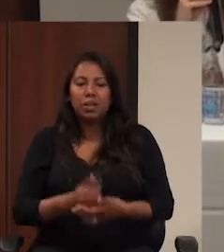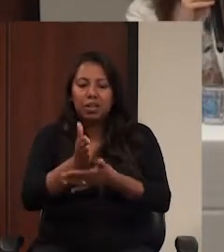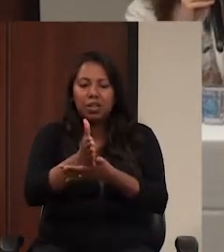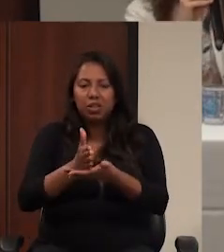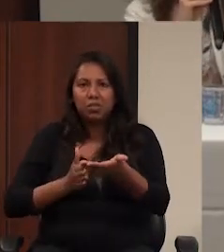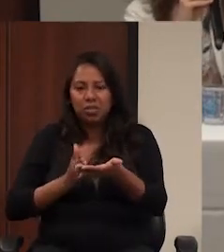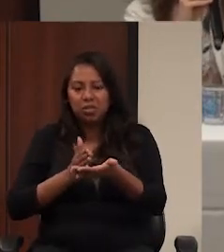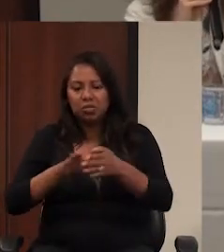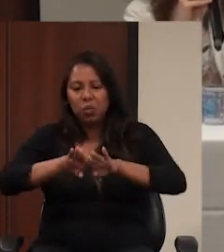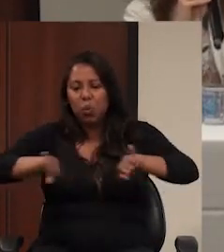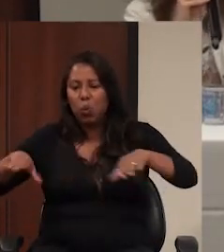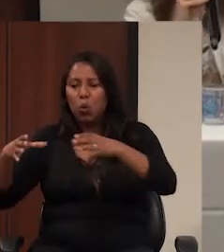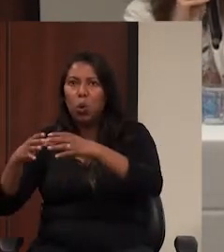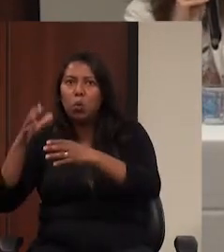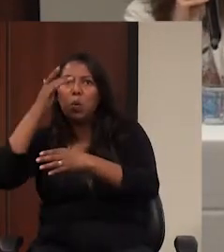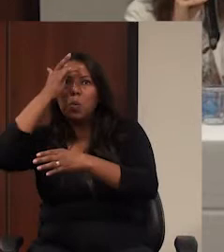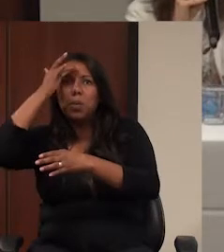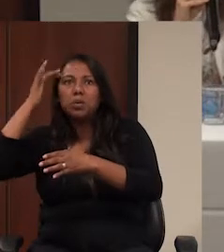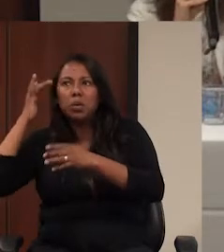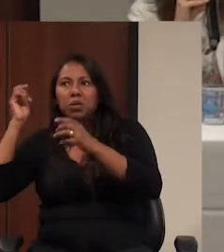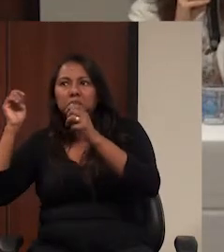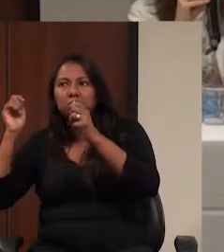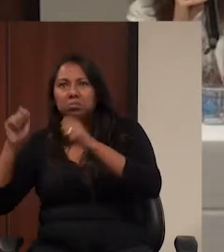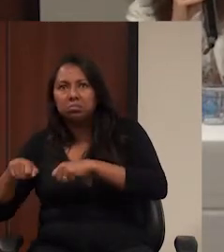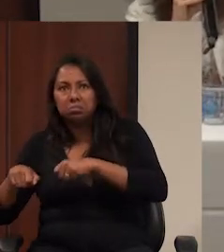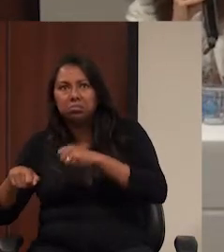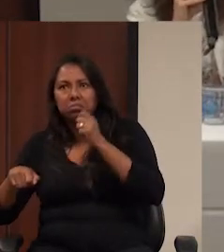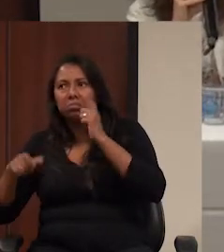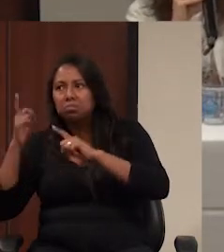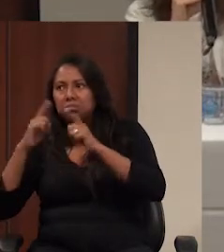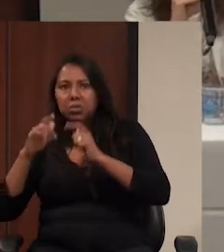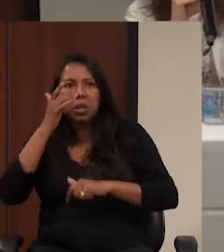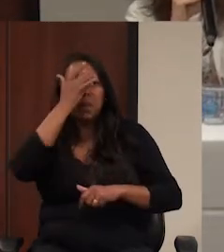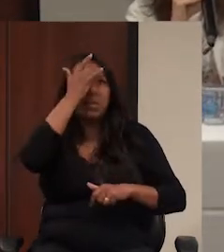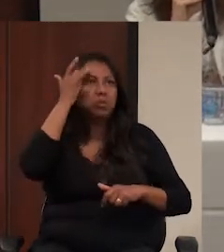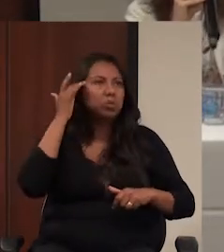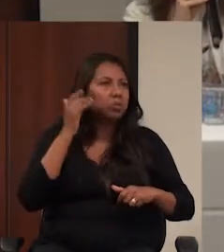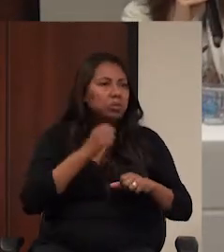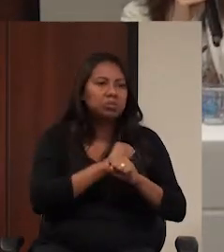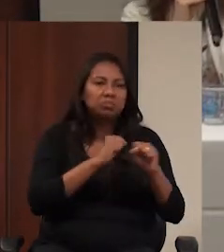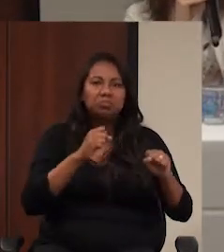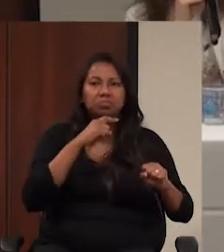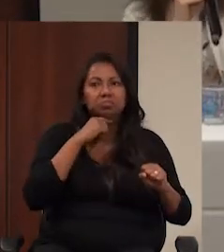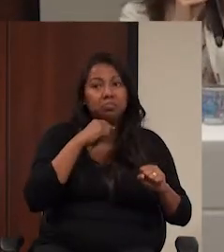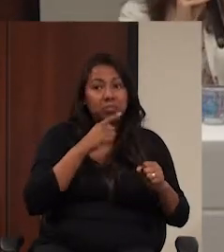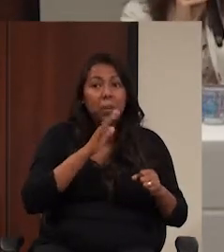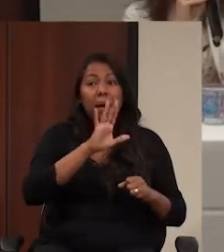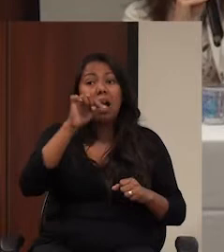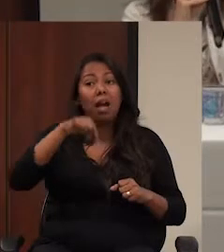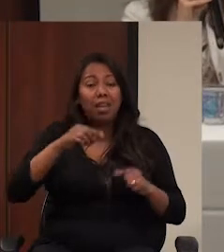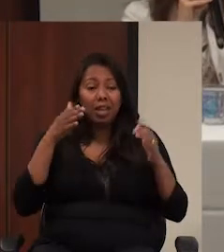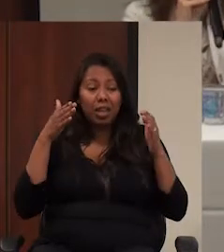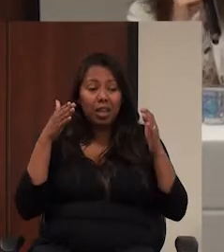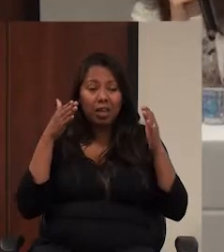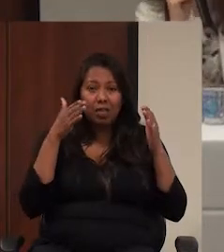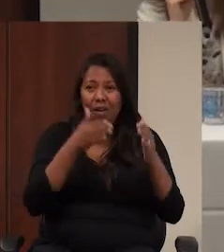e incapazes. Né? Aqui no Brasil também, a gente ainda tem esse reconhecimento. Só que a gente trabalha na perspectiva da incapacidade plena,